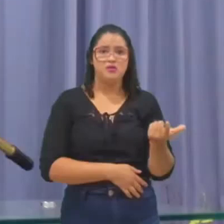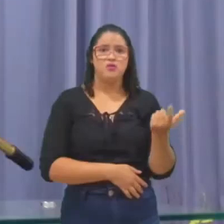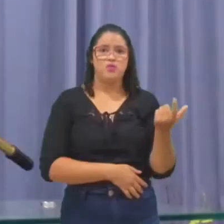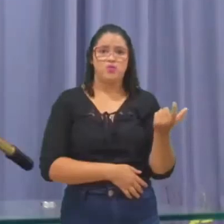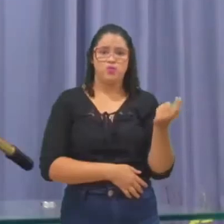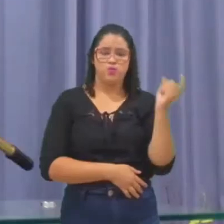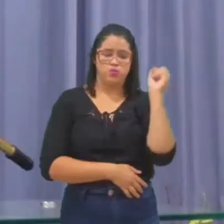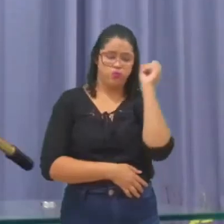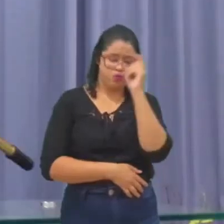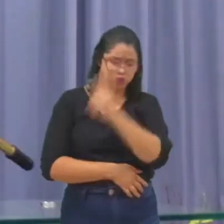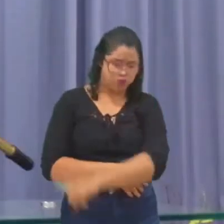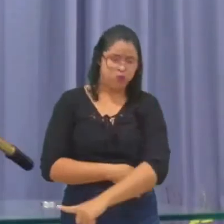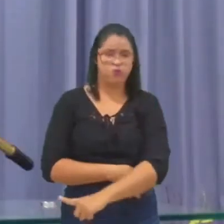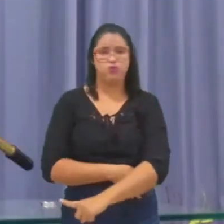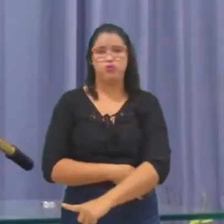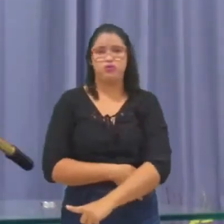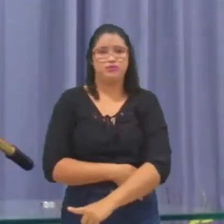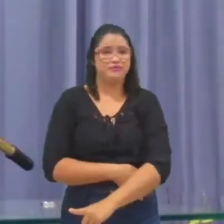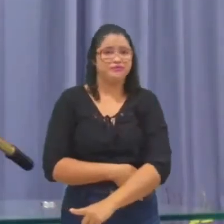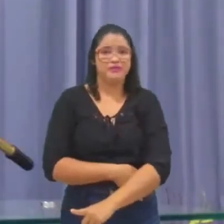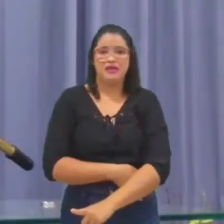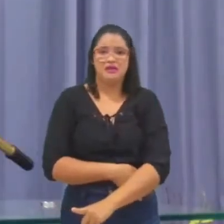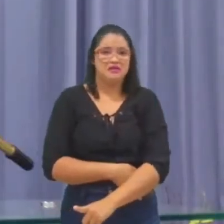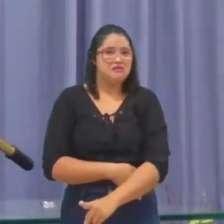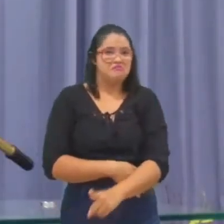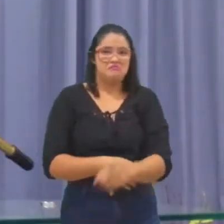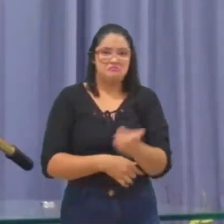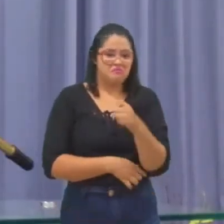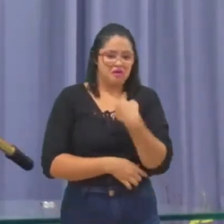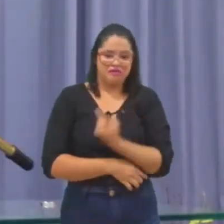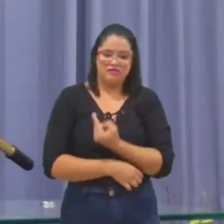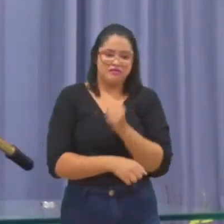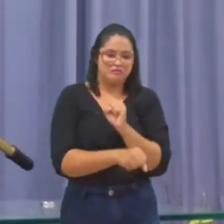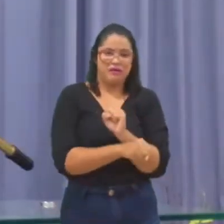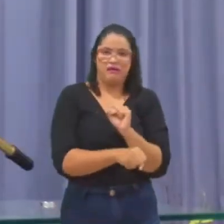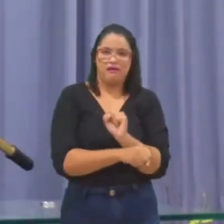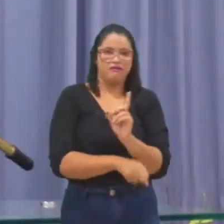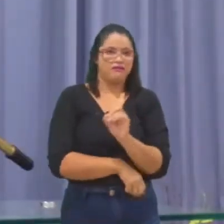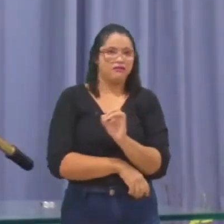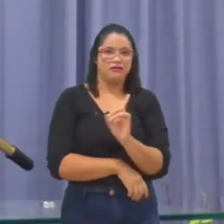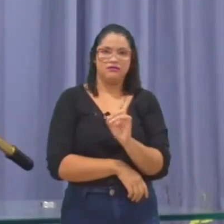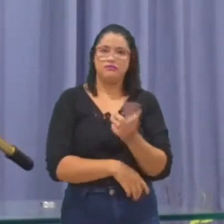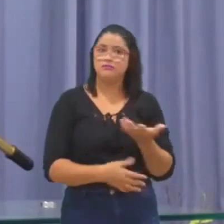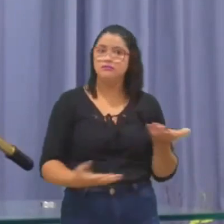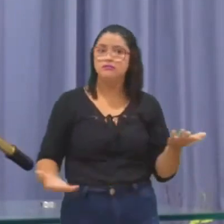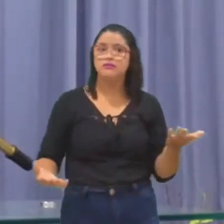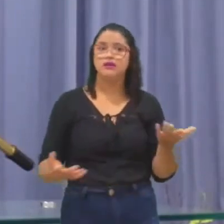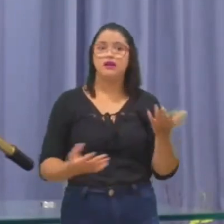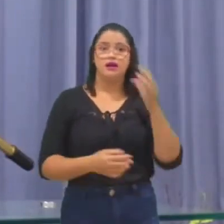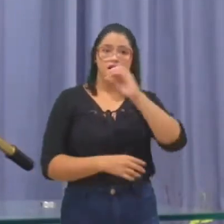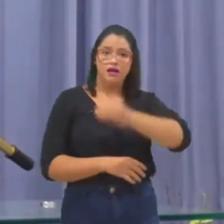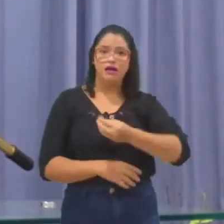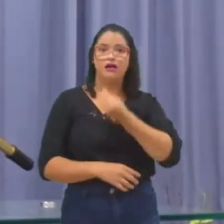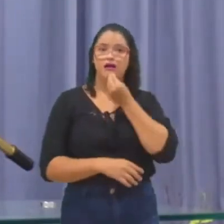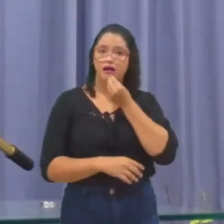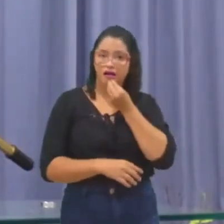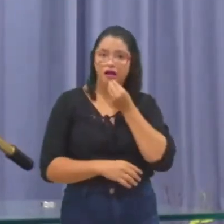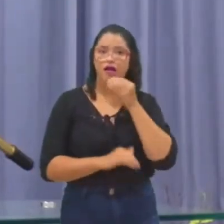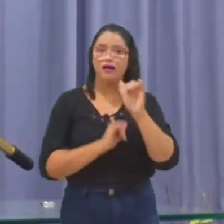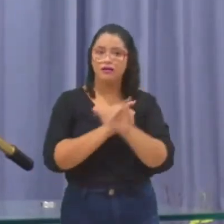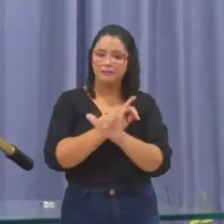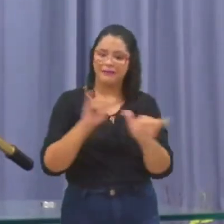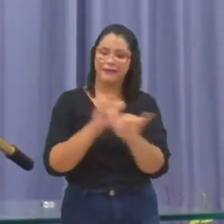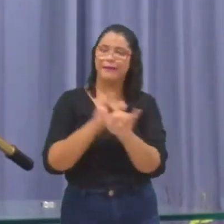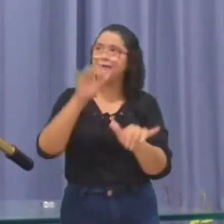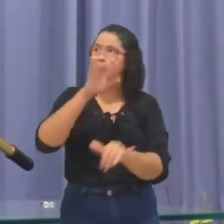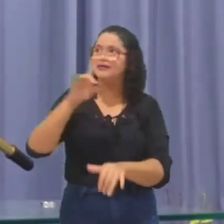inusitados, dias inimagináveis, não é? E quero aproveitar aqui e dizer que Deus, na